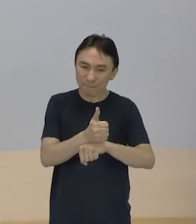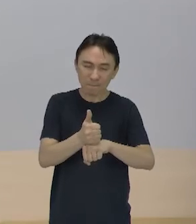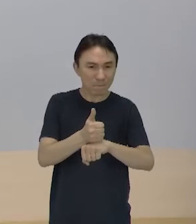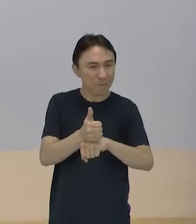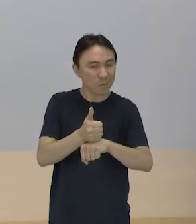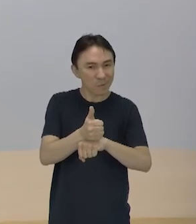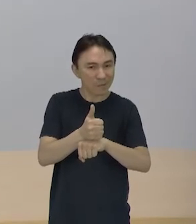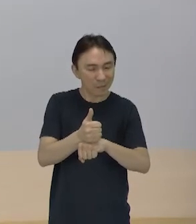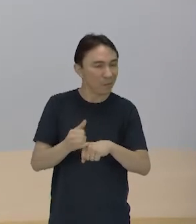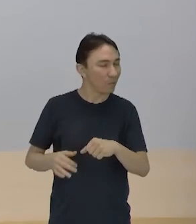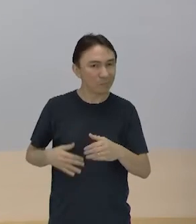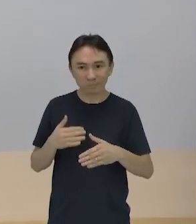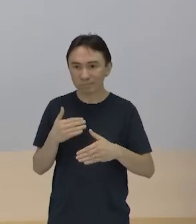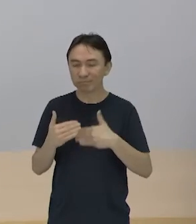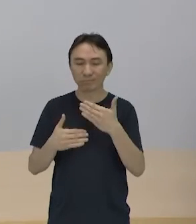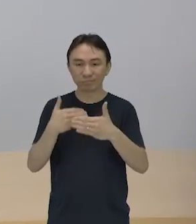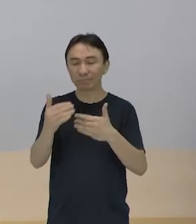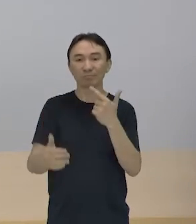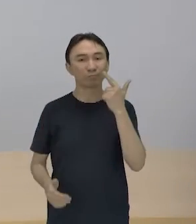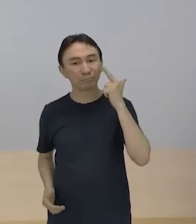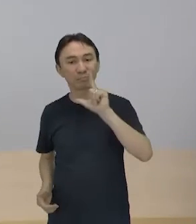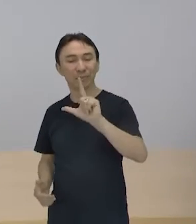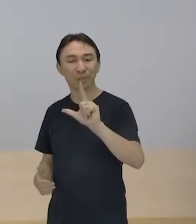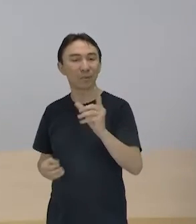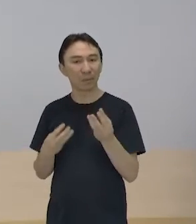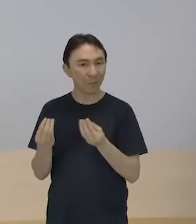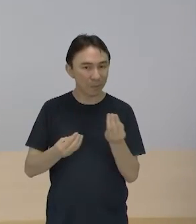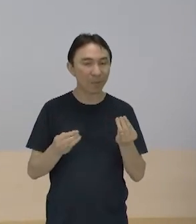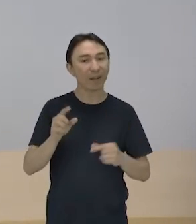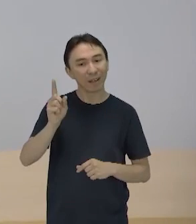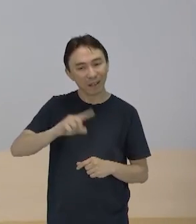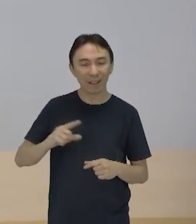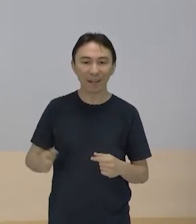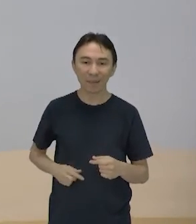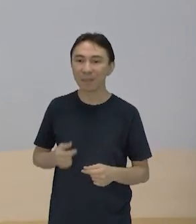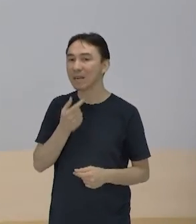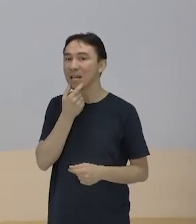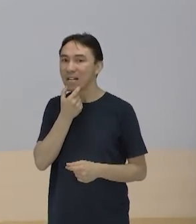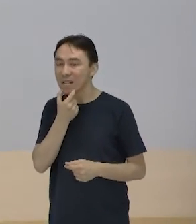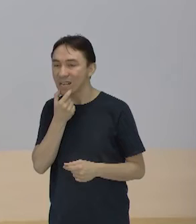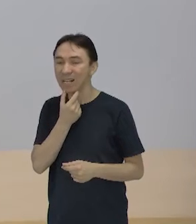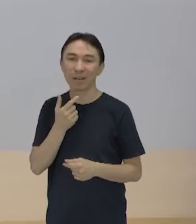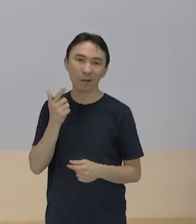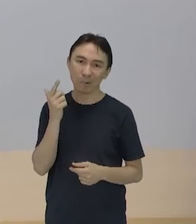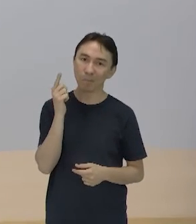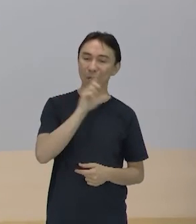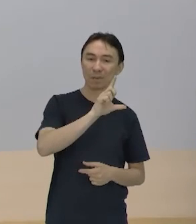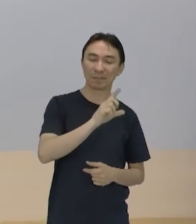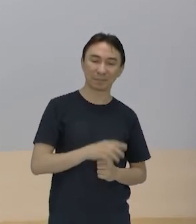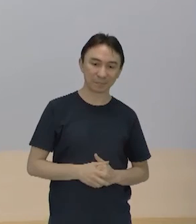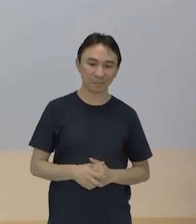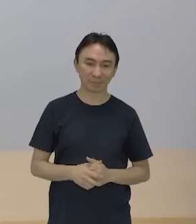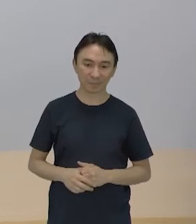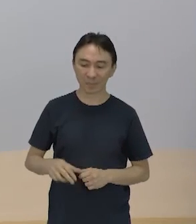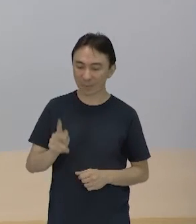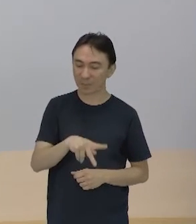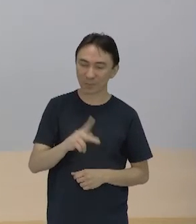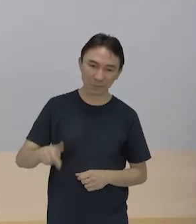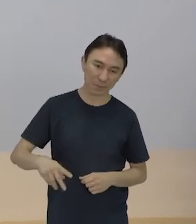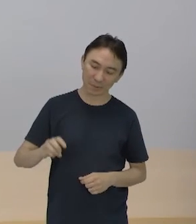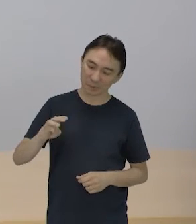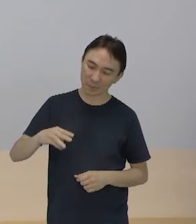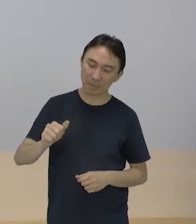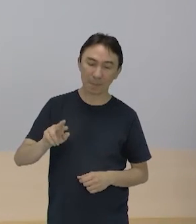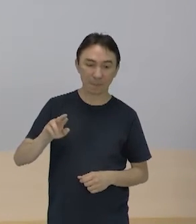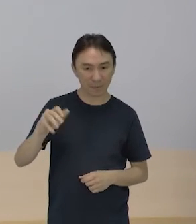se conquistar um trabalho por meio da língua inglesa. A Pro Maria Lúcia,